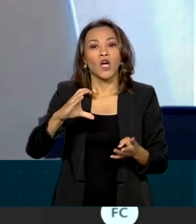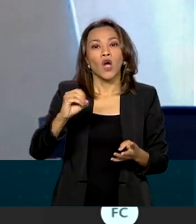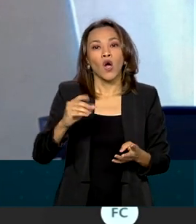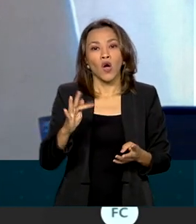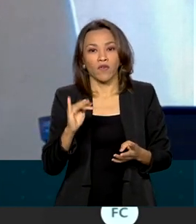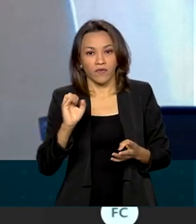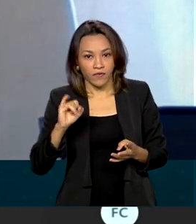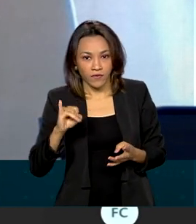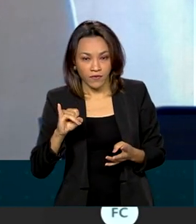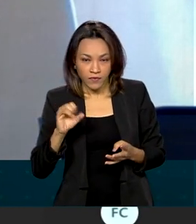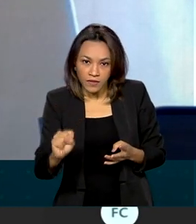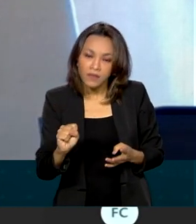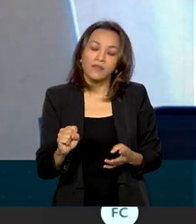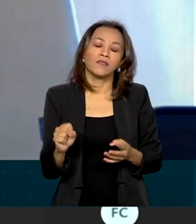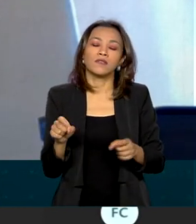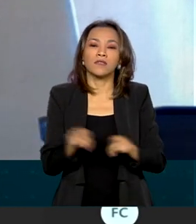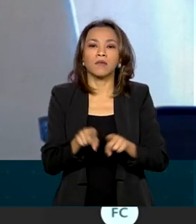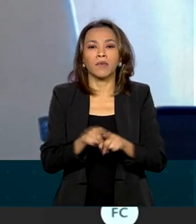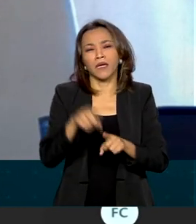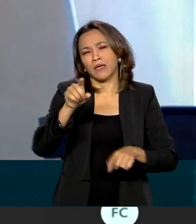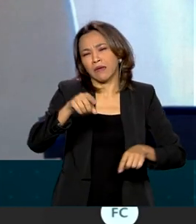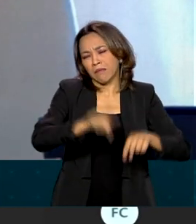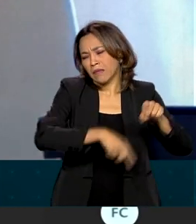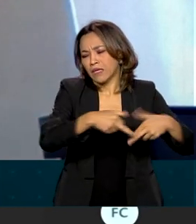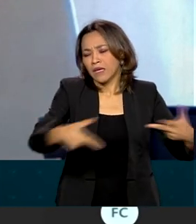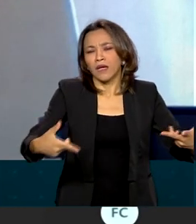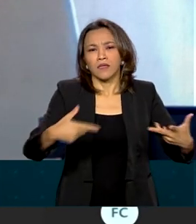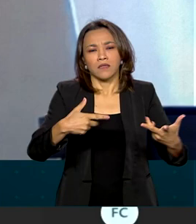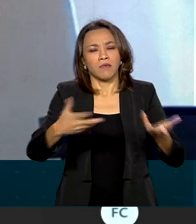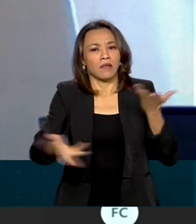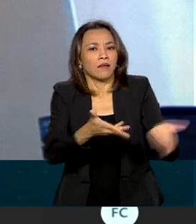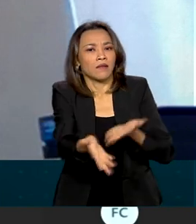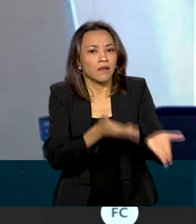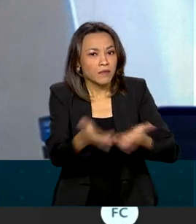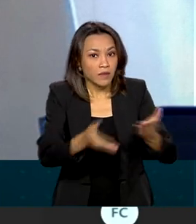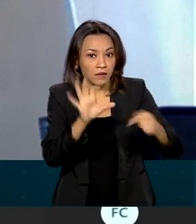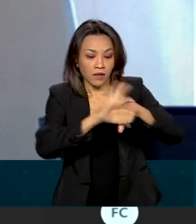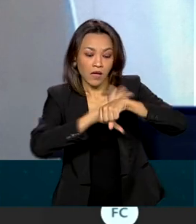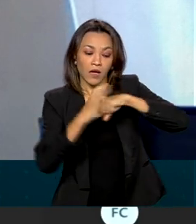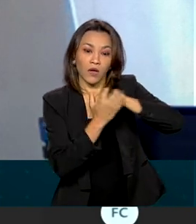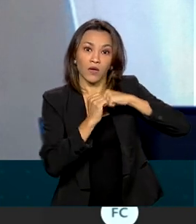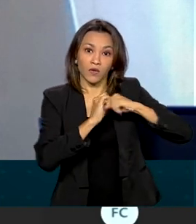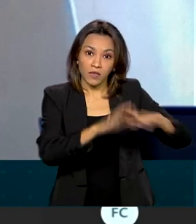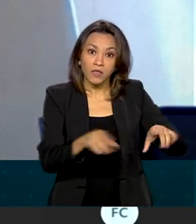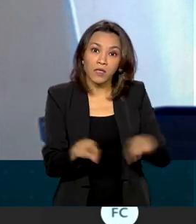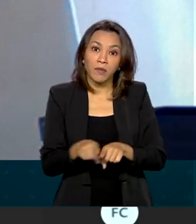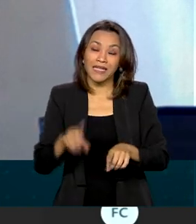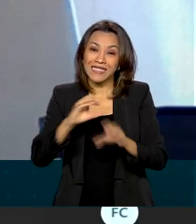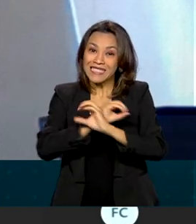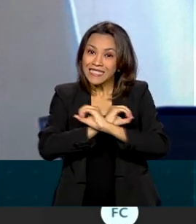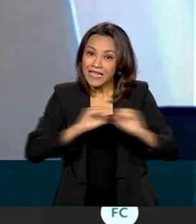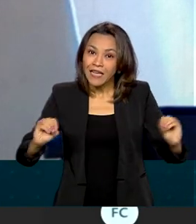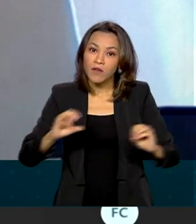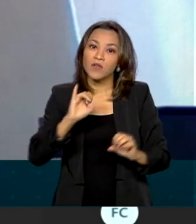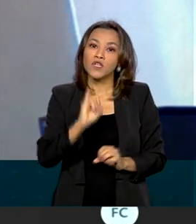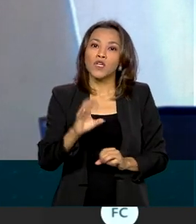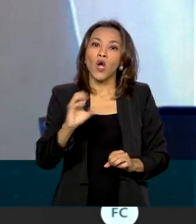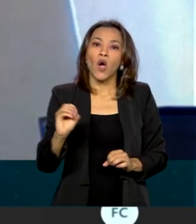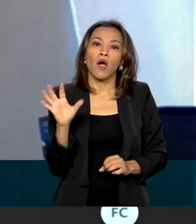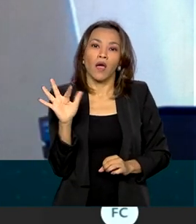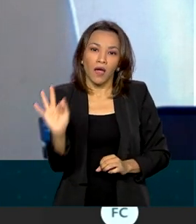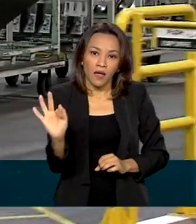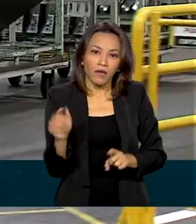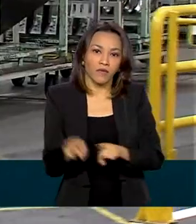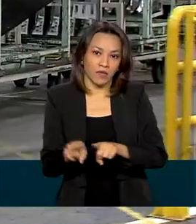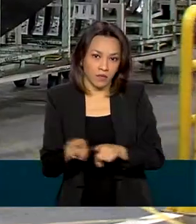na prevenção e no tratamento da Covid, além da redução a zero da alíquota do IOF, incidentes sobre as operações